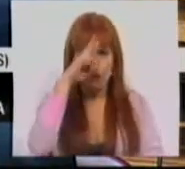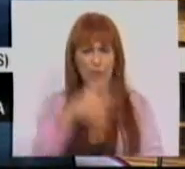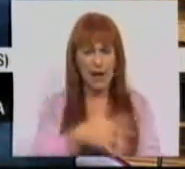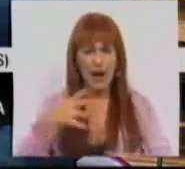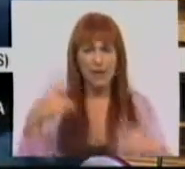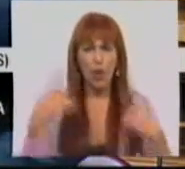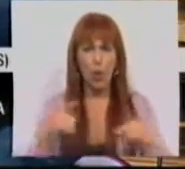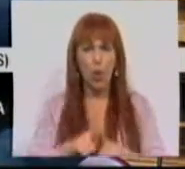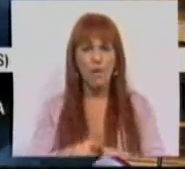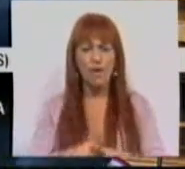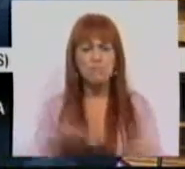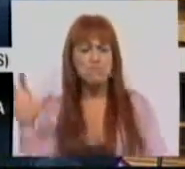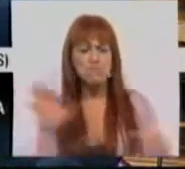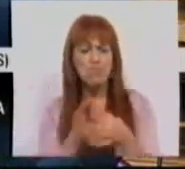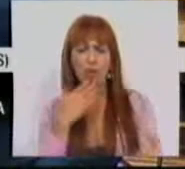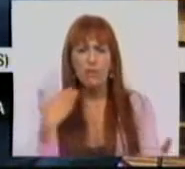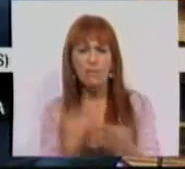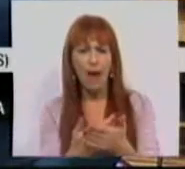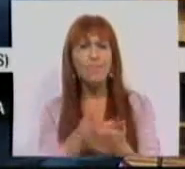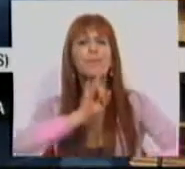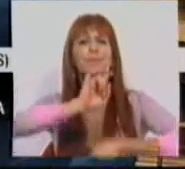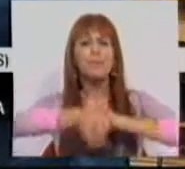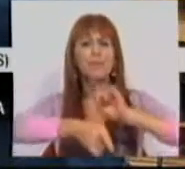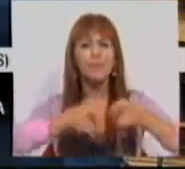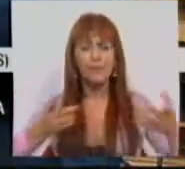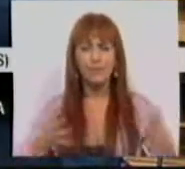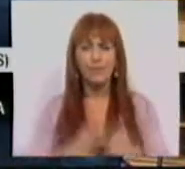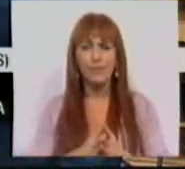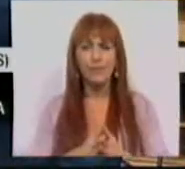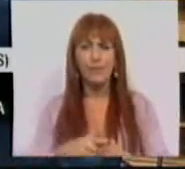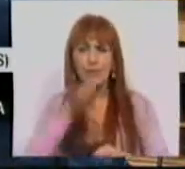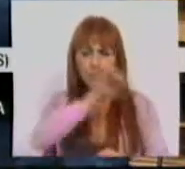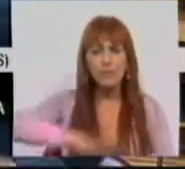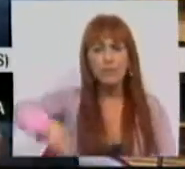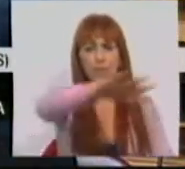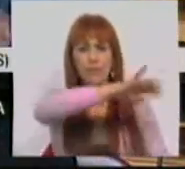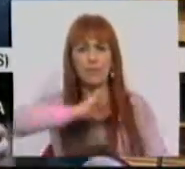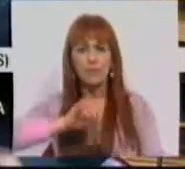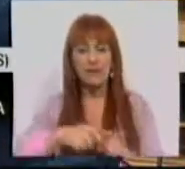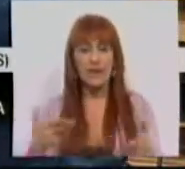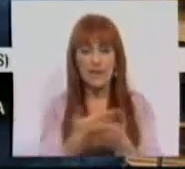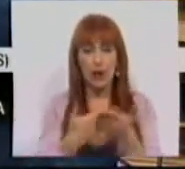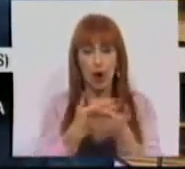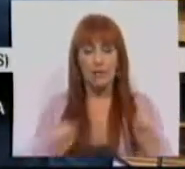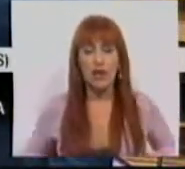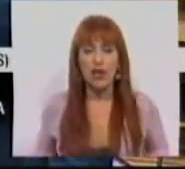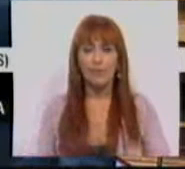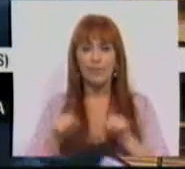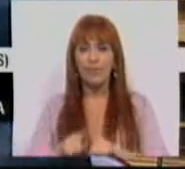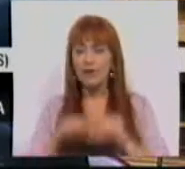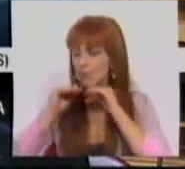esforço de conciliação entre as dimensões económicas,